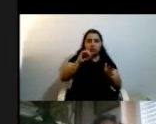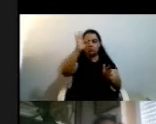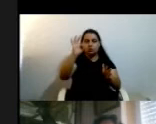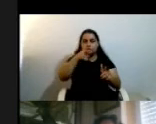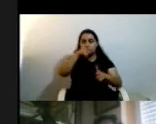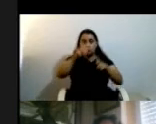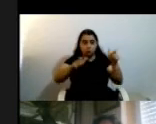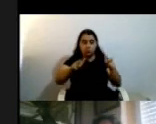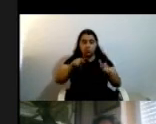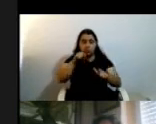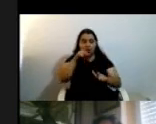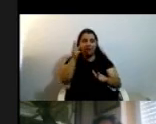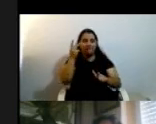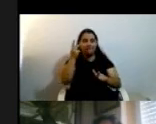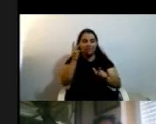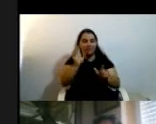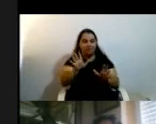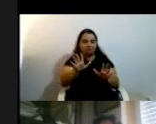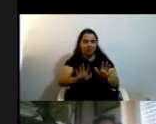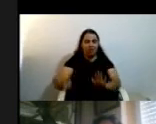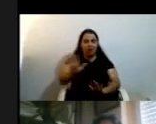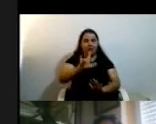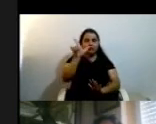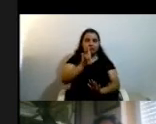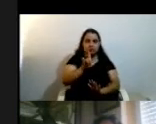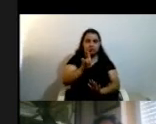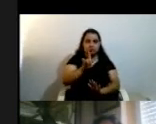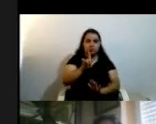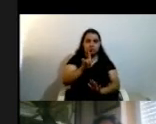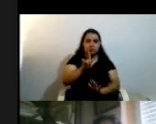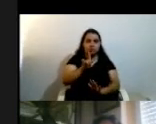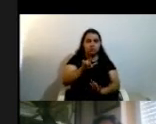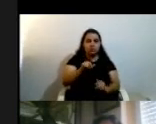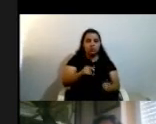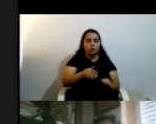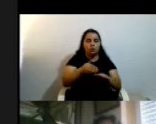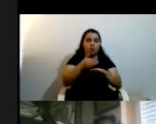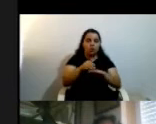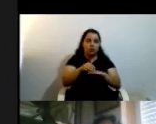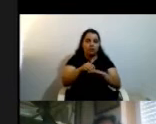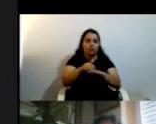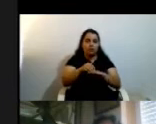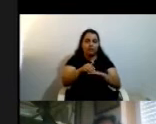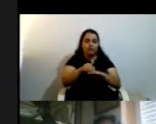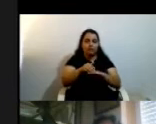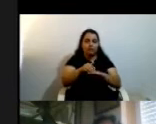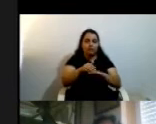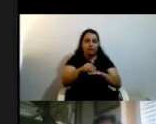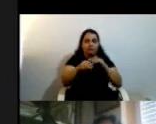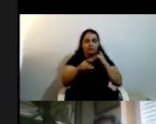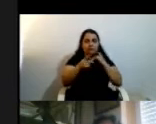inquérito residiam nesta área e uma sobre-representação de pessoas que indicaram dificuldades a nível motor